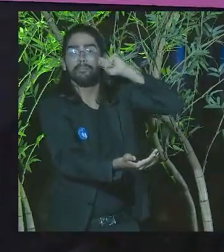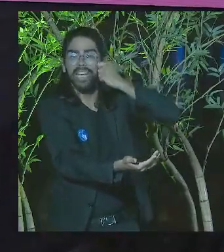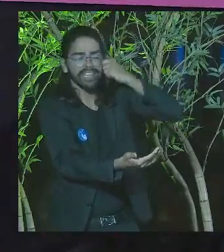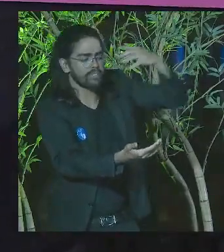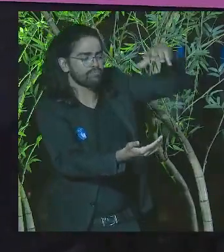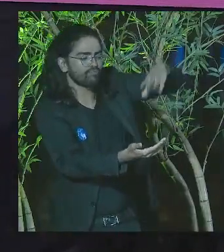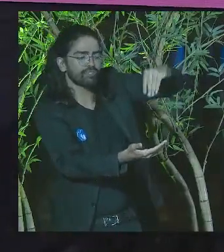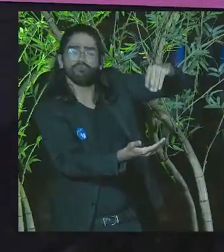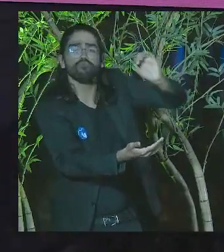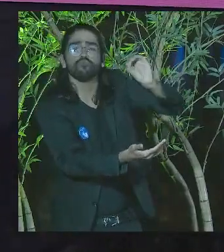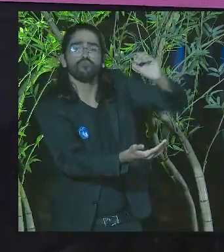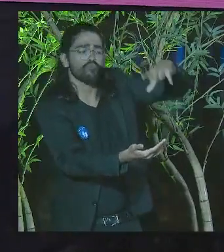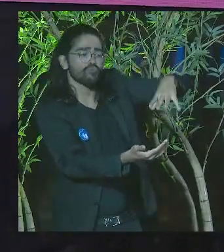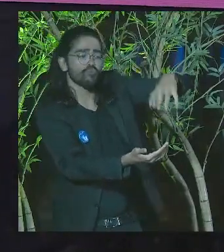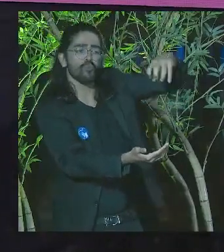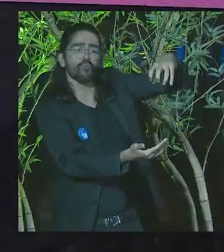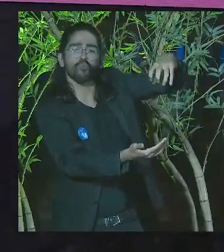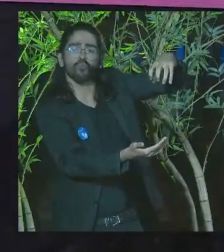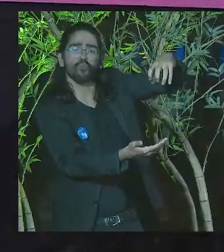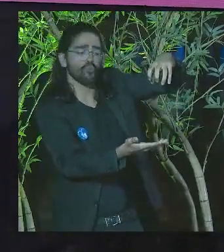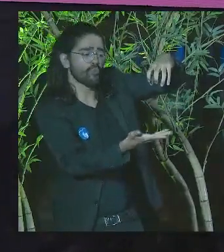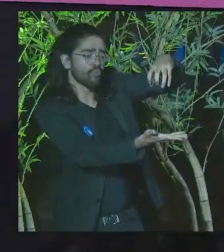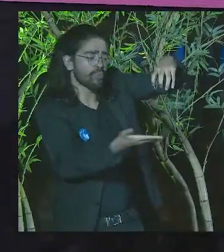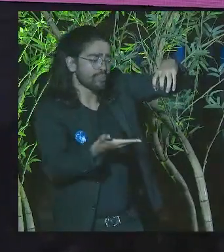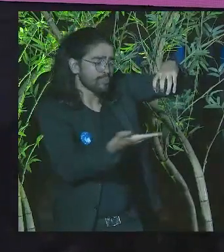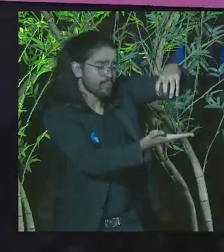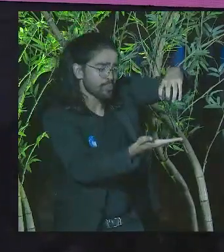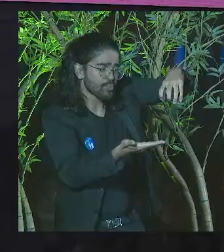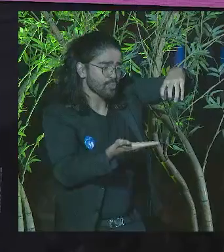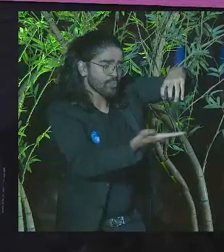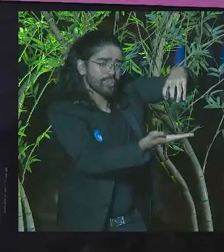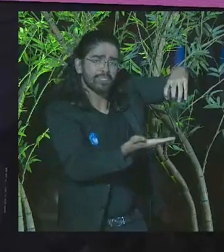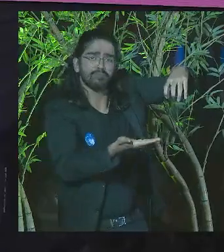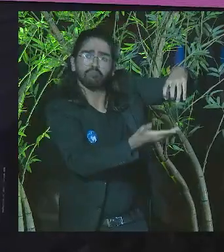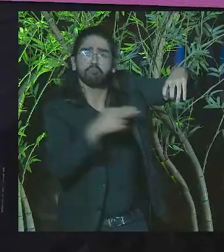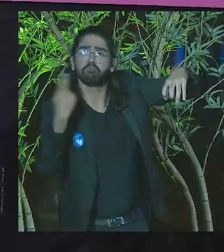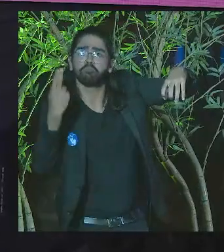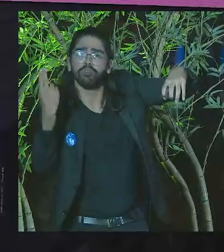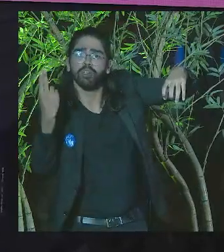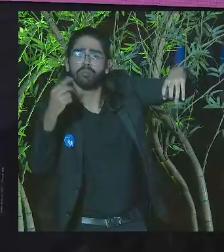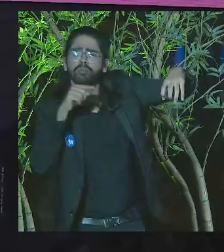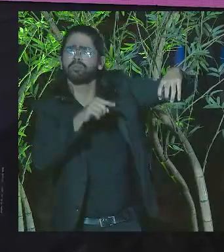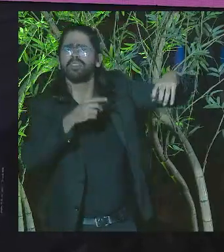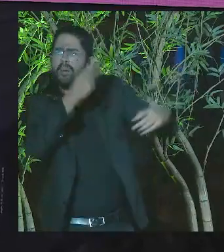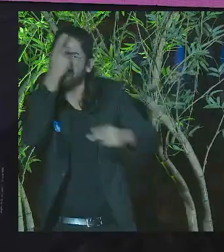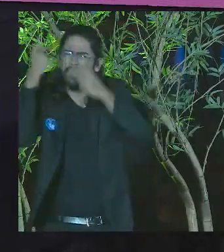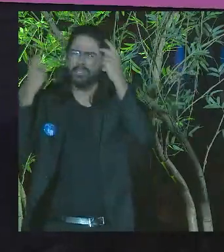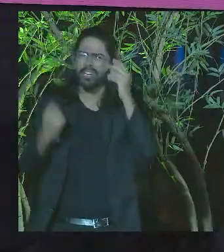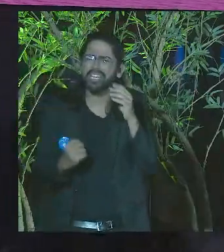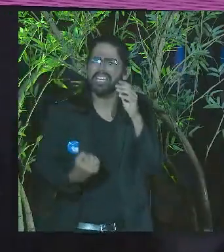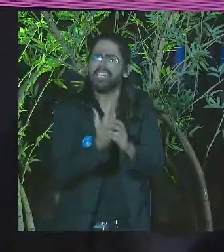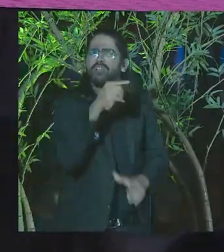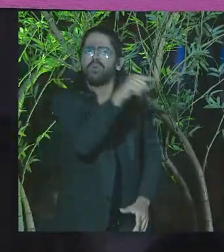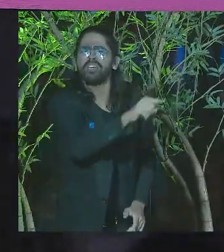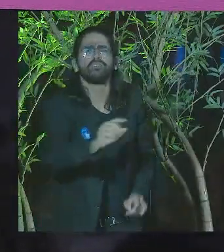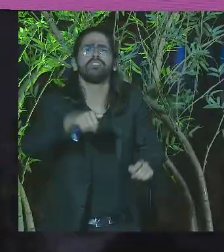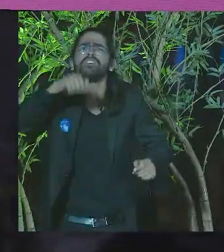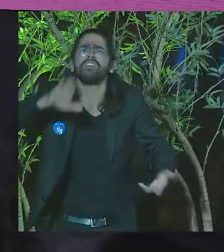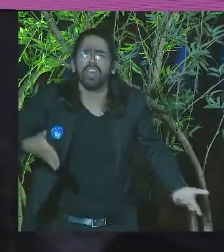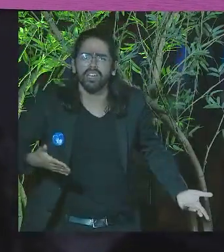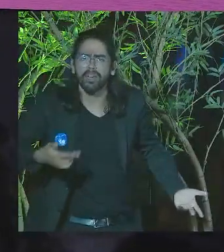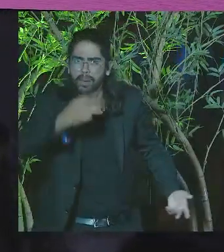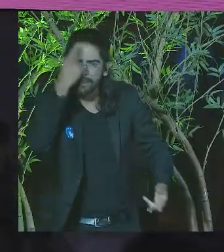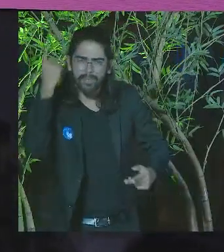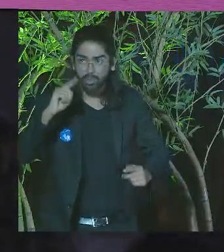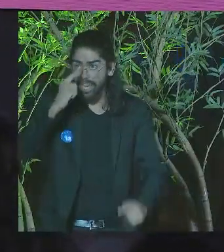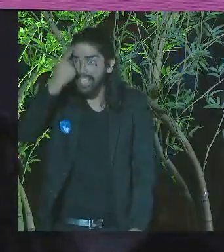humano. Eu pergunto, quem criou essa tecnologia? Quem aprovou essa tecnologia? Quem estava